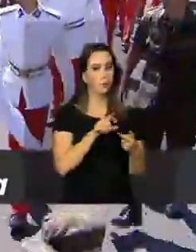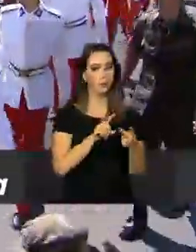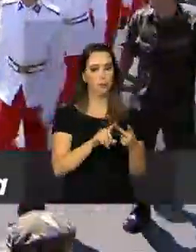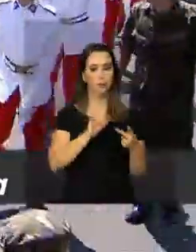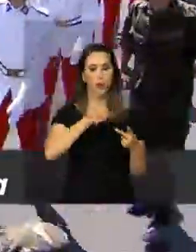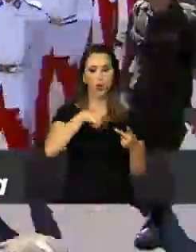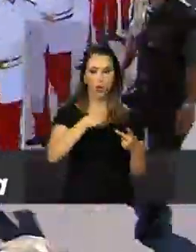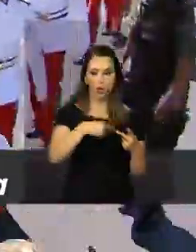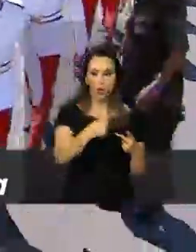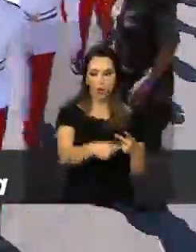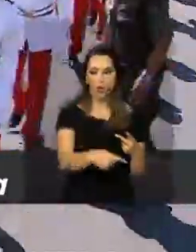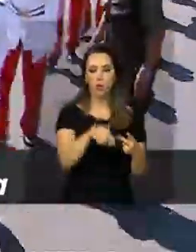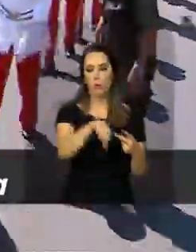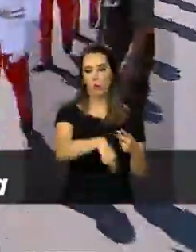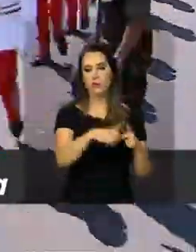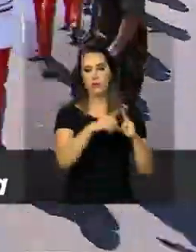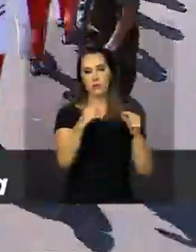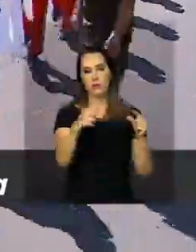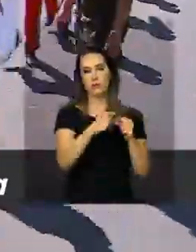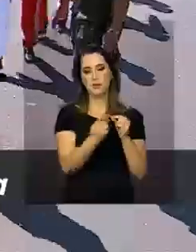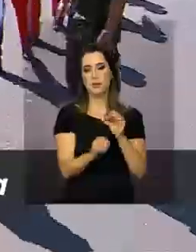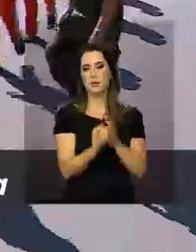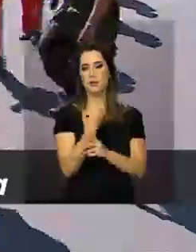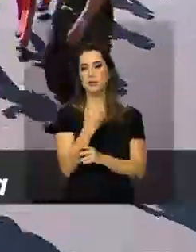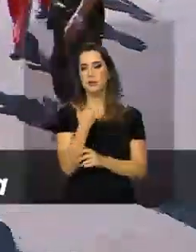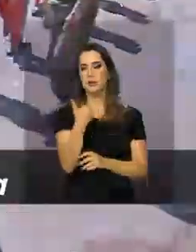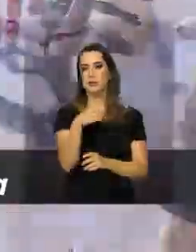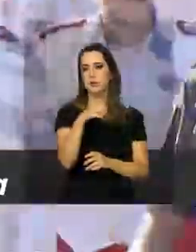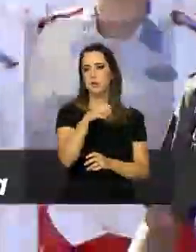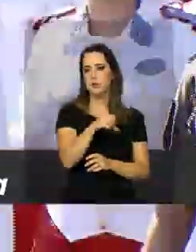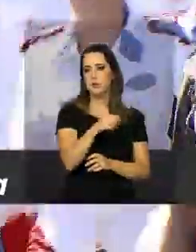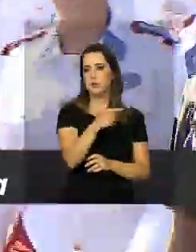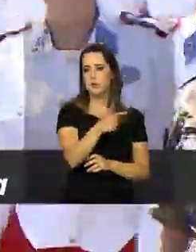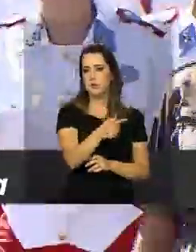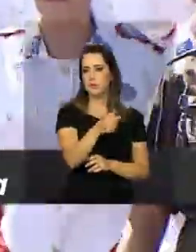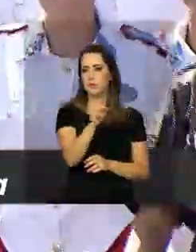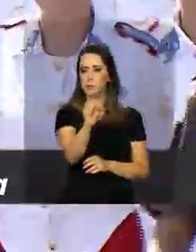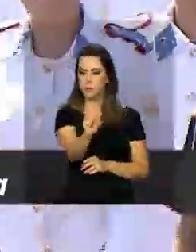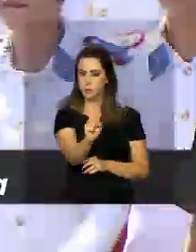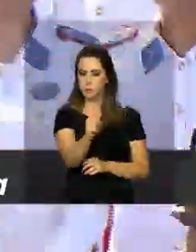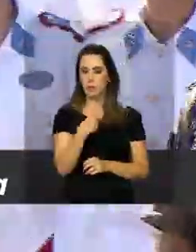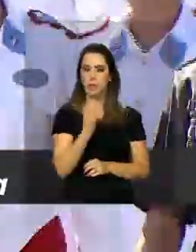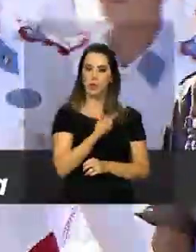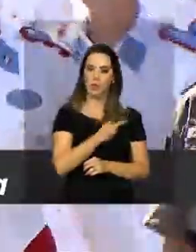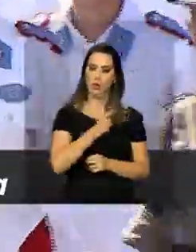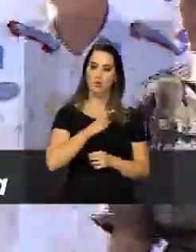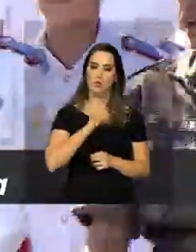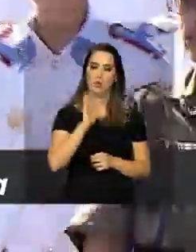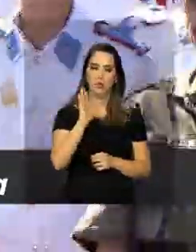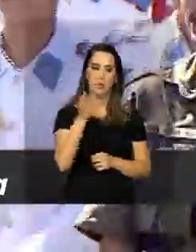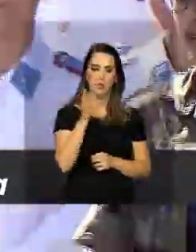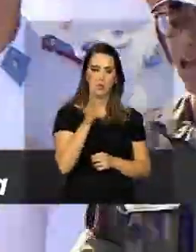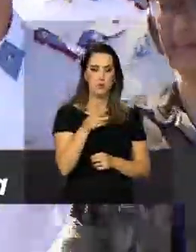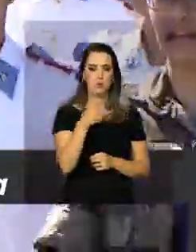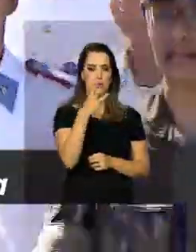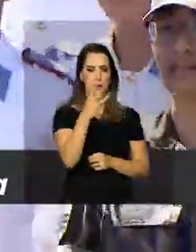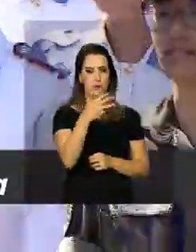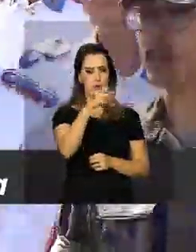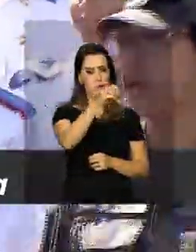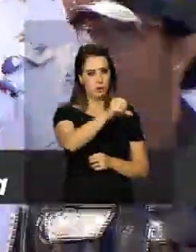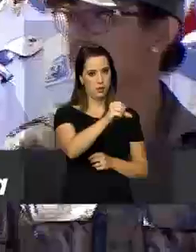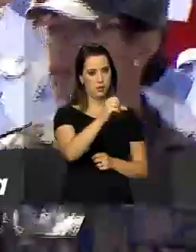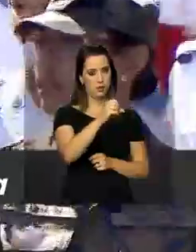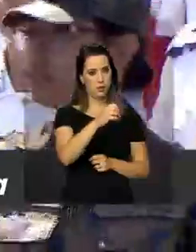E esse do Colégio Militar de Brasília foi criado em 1978. Então nós estamos aí com 39 anos no